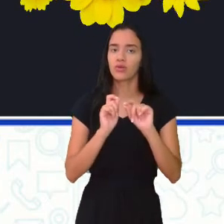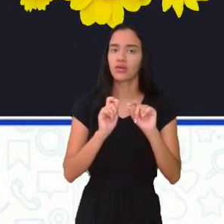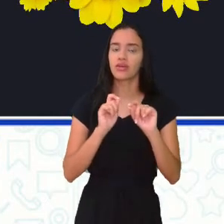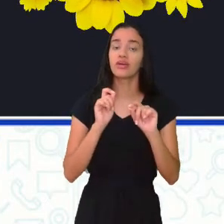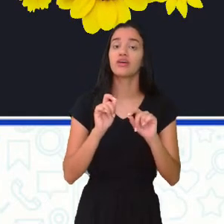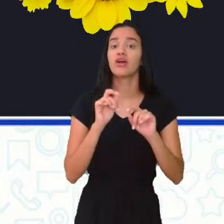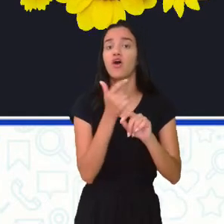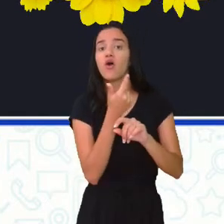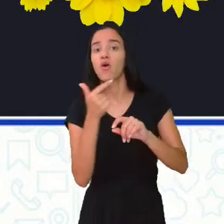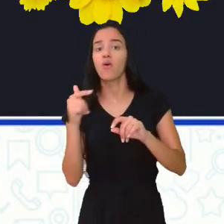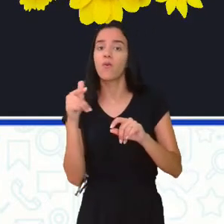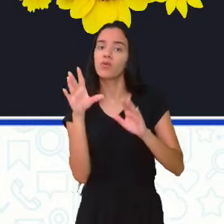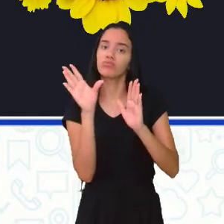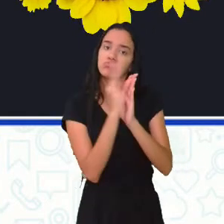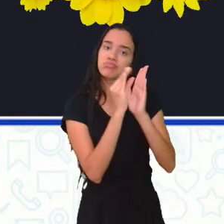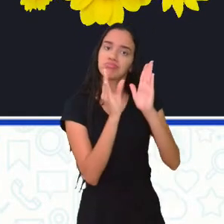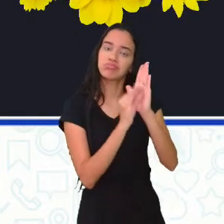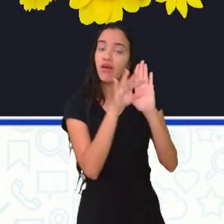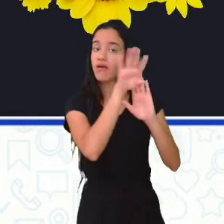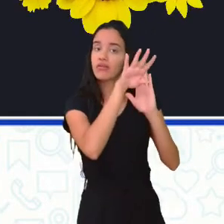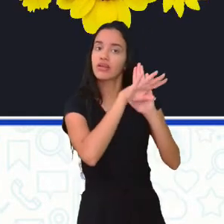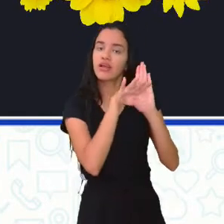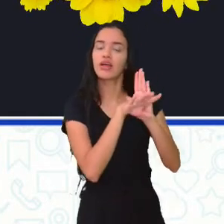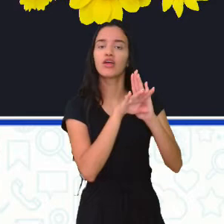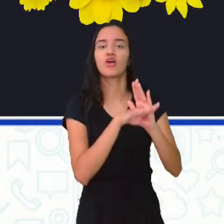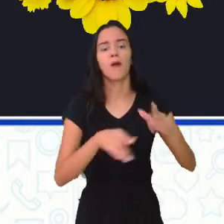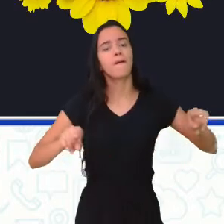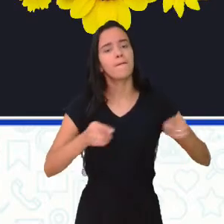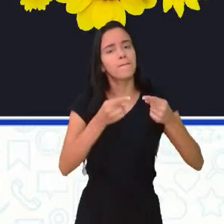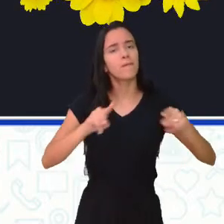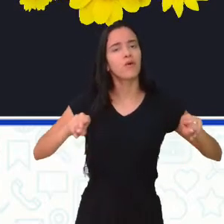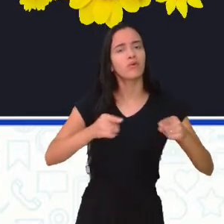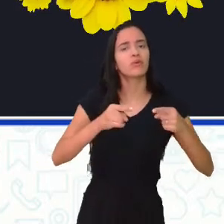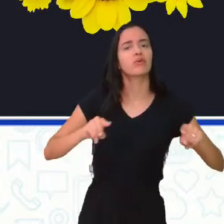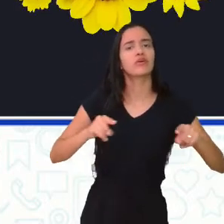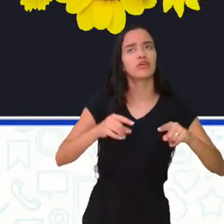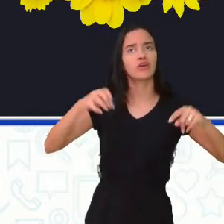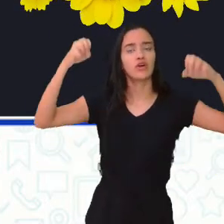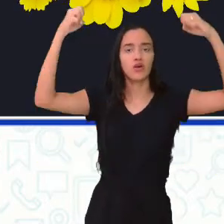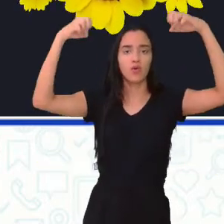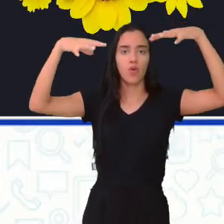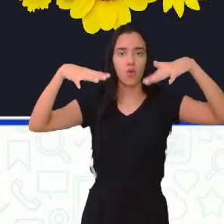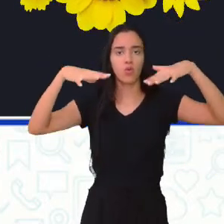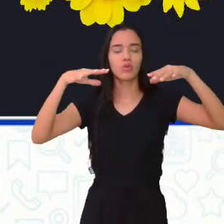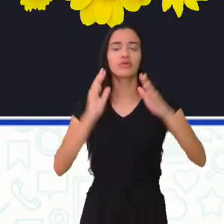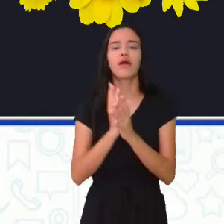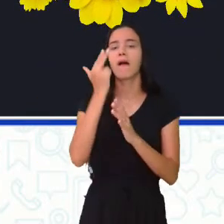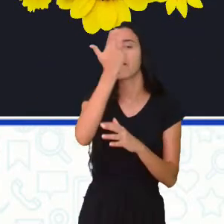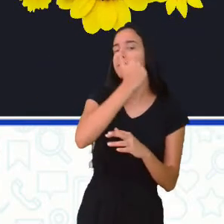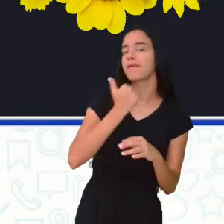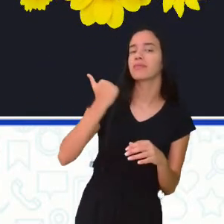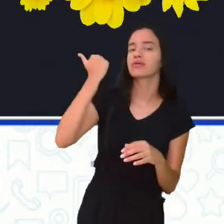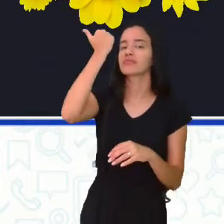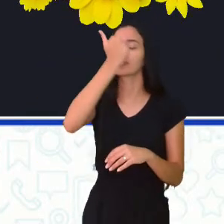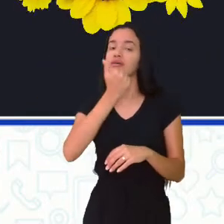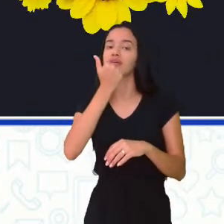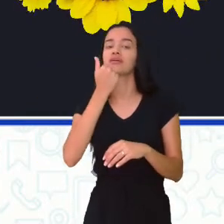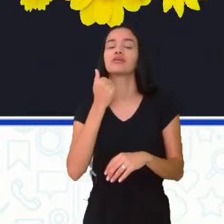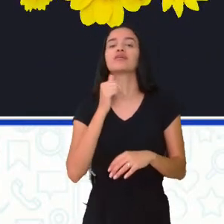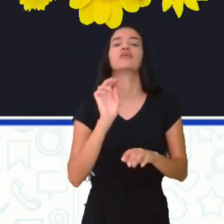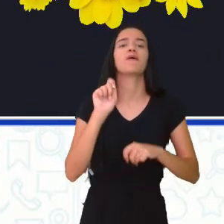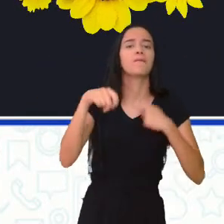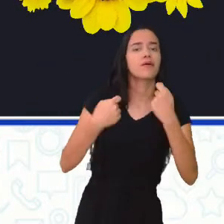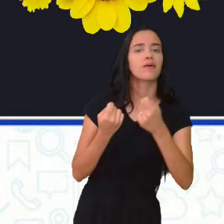cenário, outros elementos como música, luz, figurino, maquiagem,